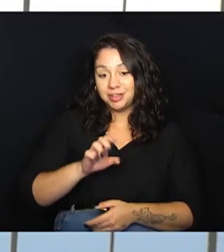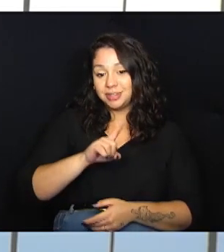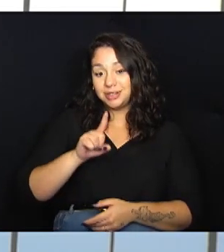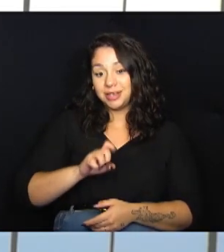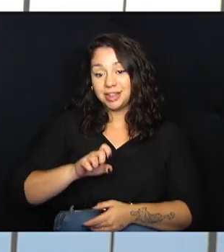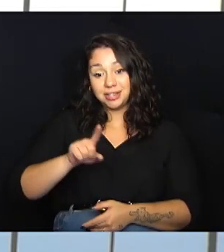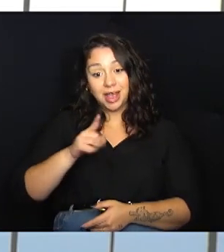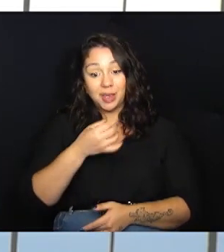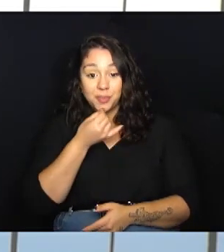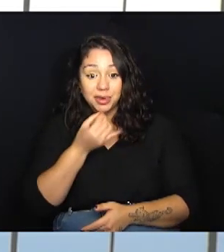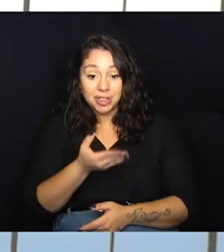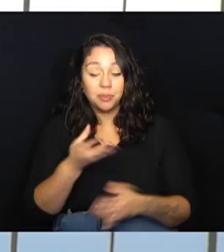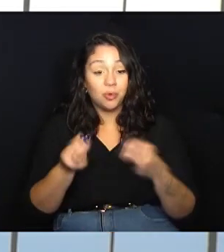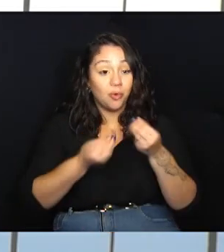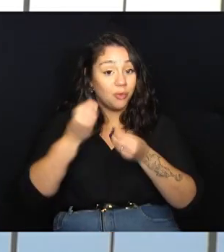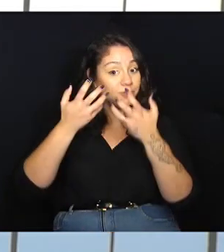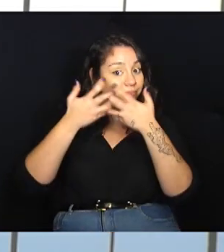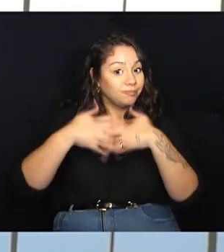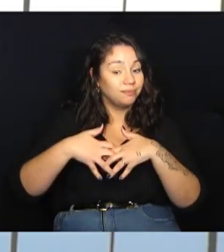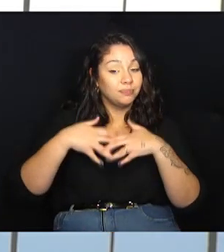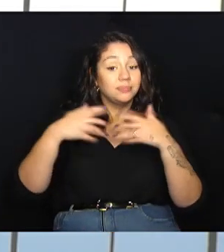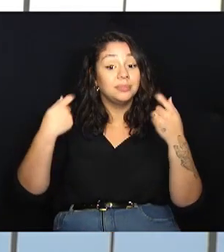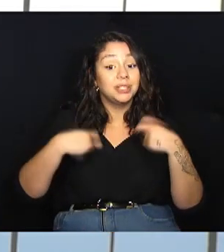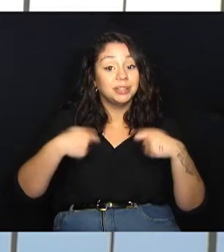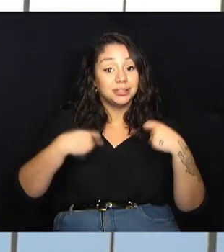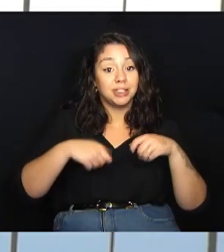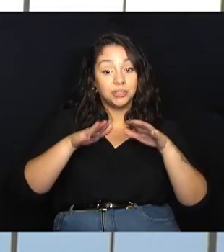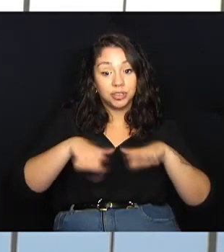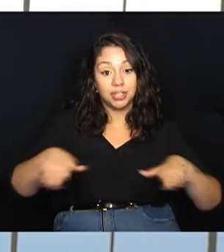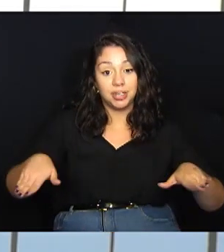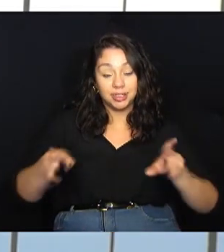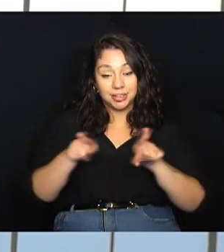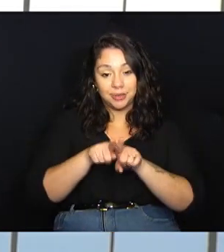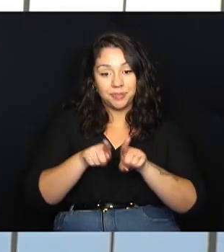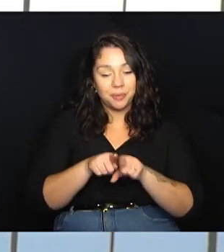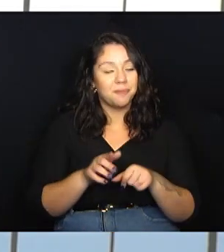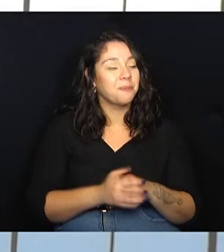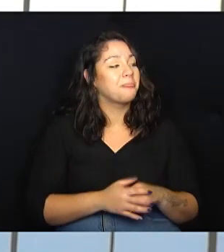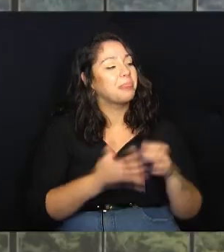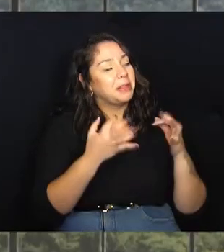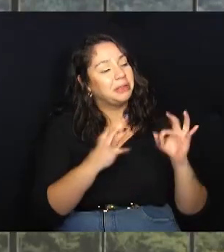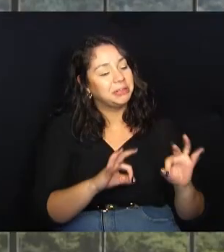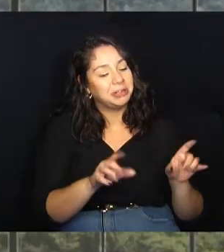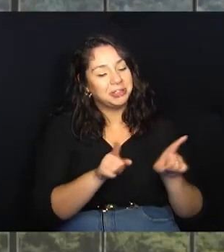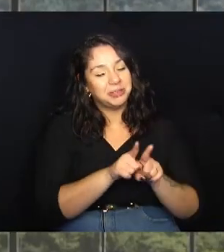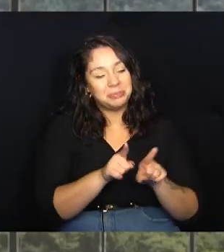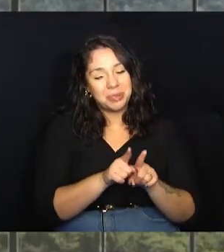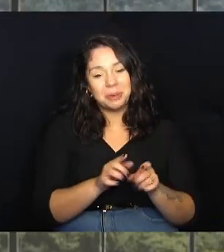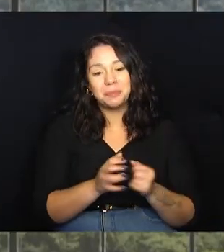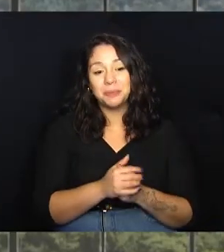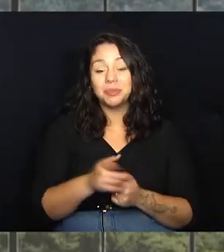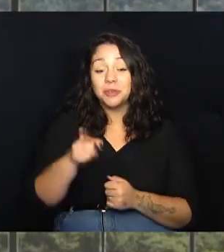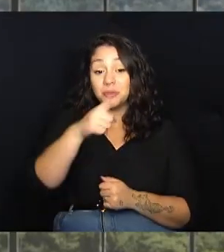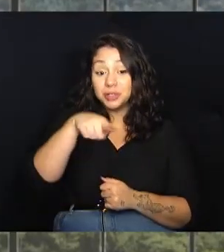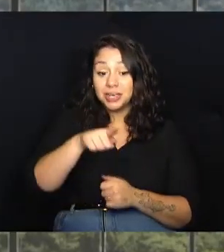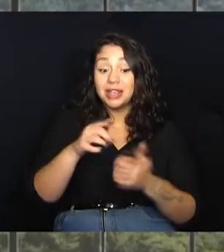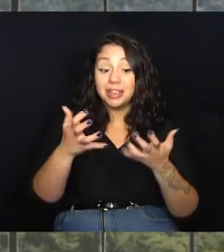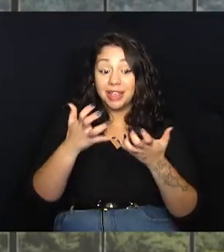pode pensar a partir da necessidade das crianças também. Tá certo. Então, olha, você que quer saber